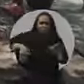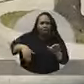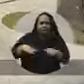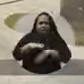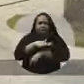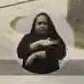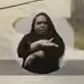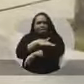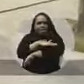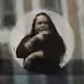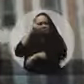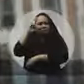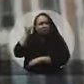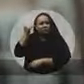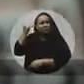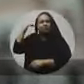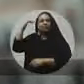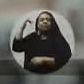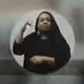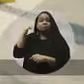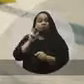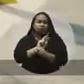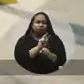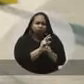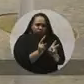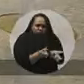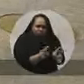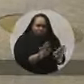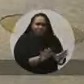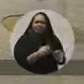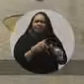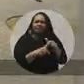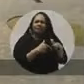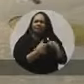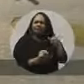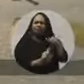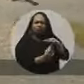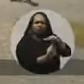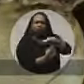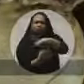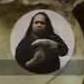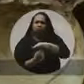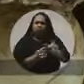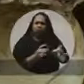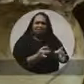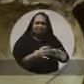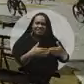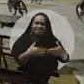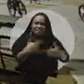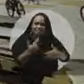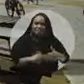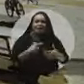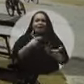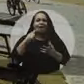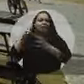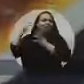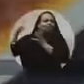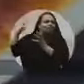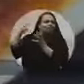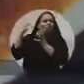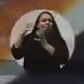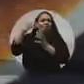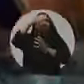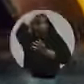praças históricas, a gente preserva quem está lá trabalhando. Coloca mais quiosques para comercializar os produtos, a água de coco, baiana